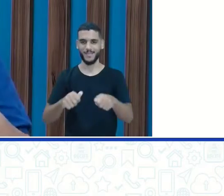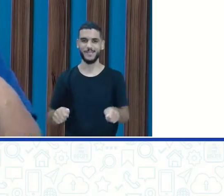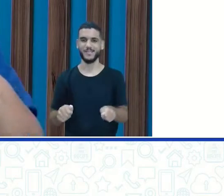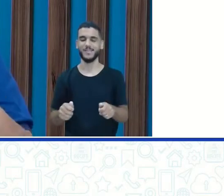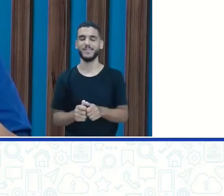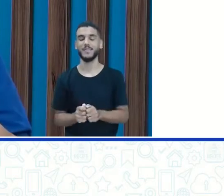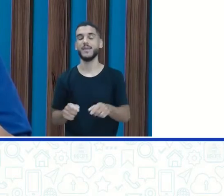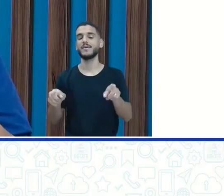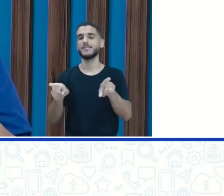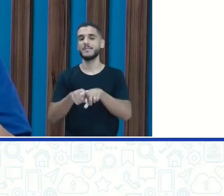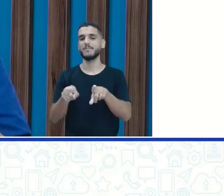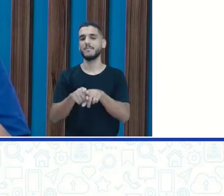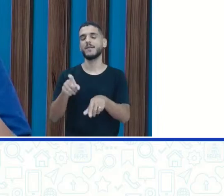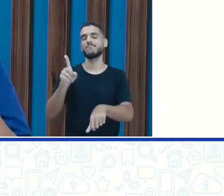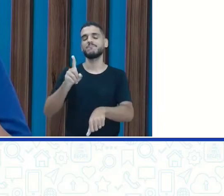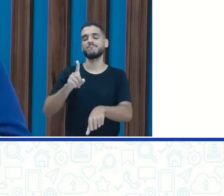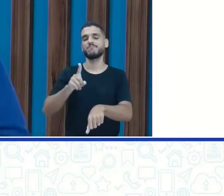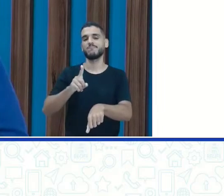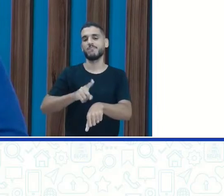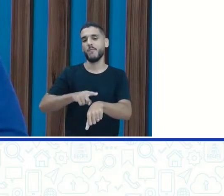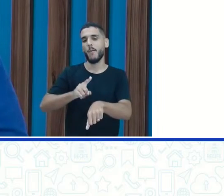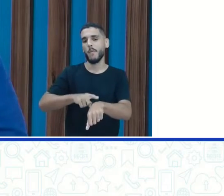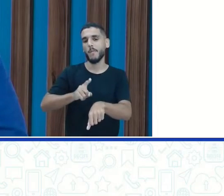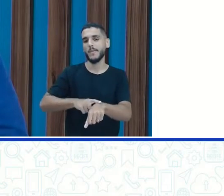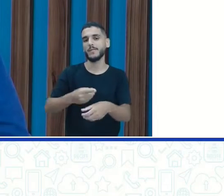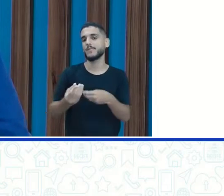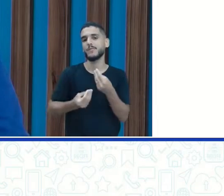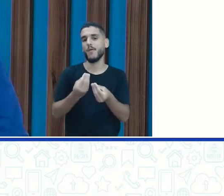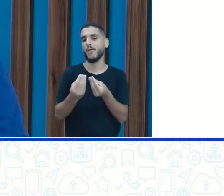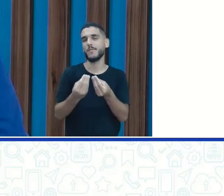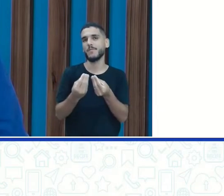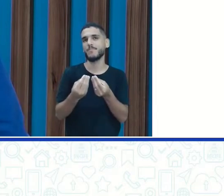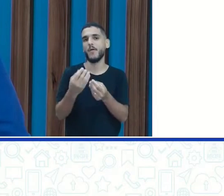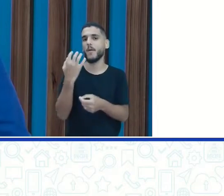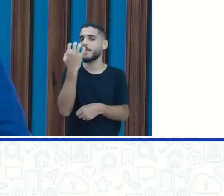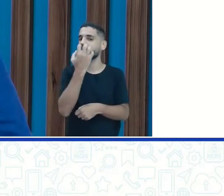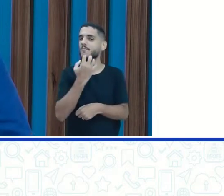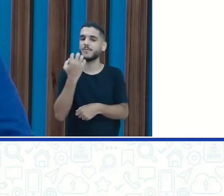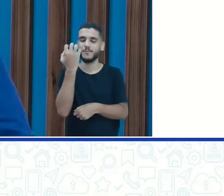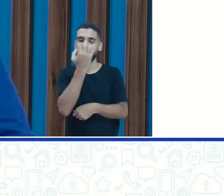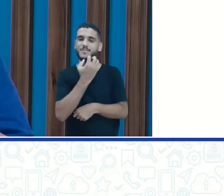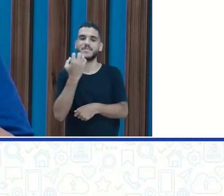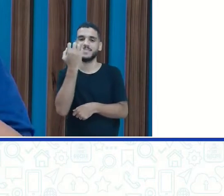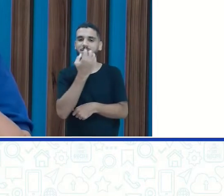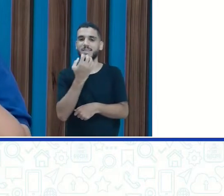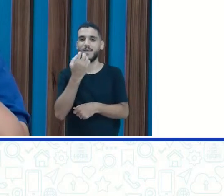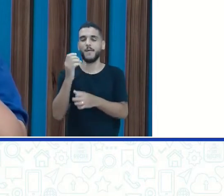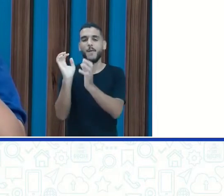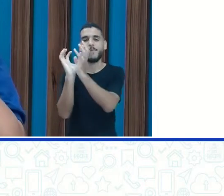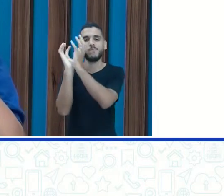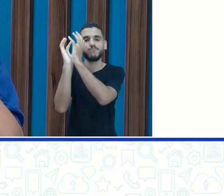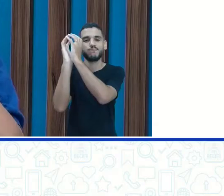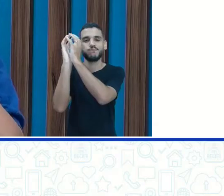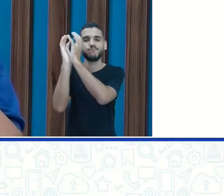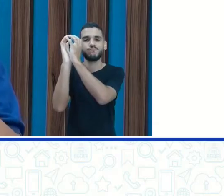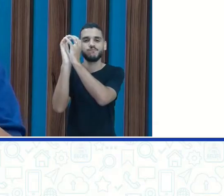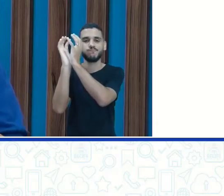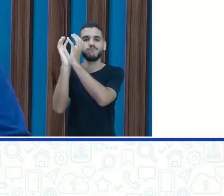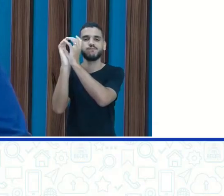e nesse momento em particular, música, mas o teu cérebro